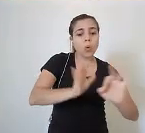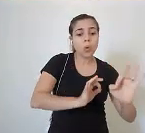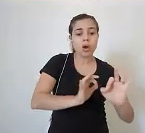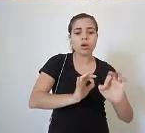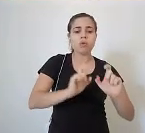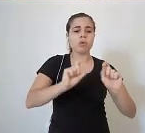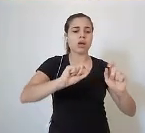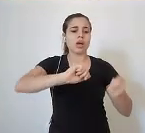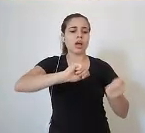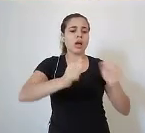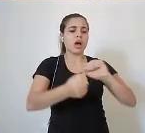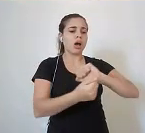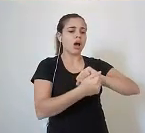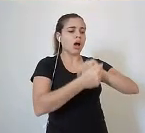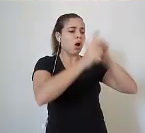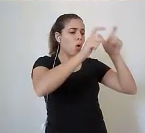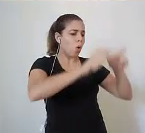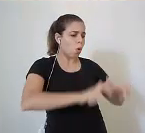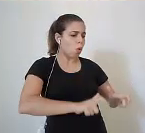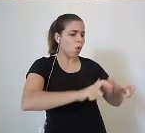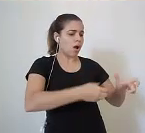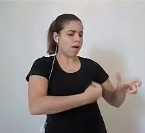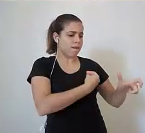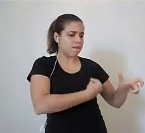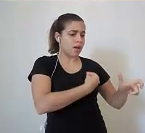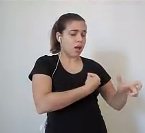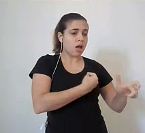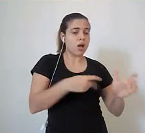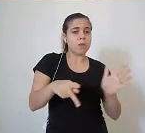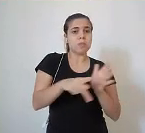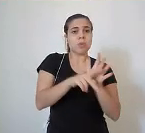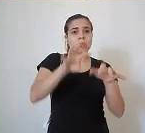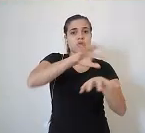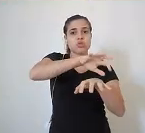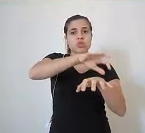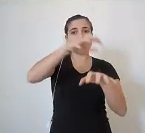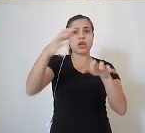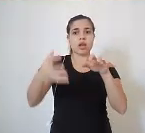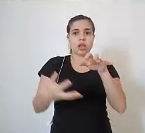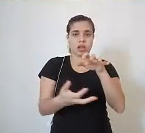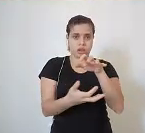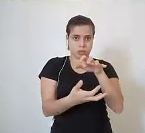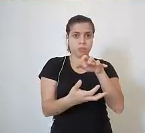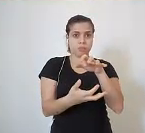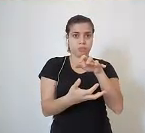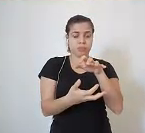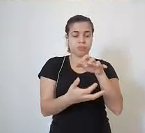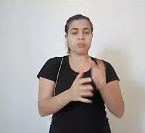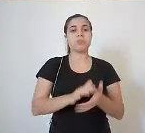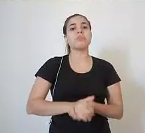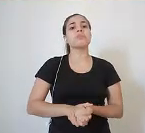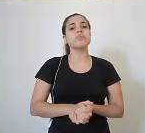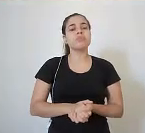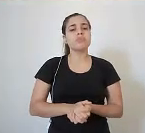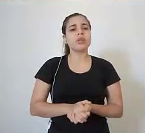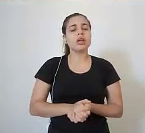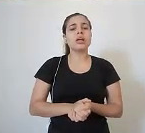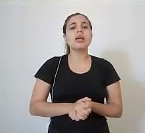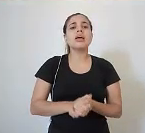relações desses organismos com as condições físicas e químicas é o que a gente conhece como ecossistema,